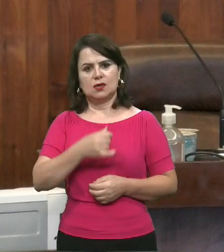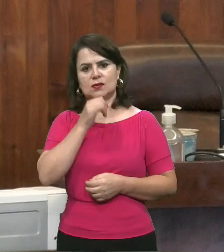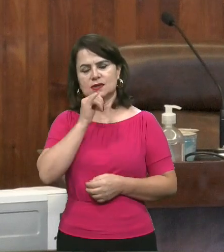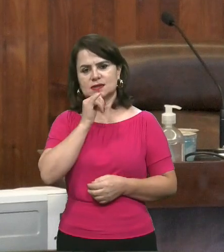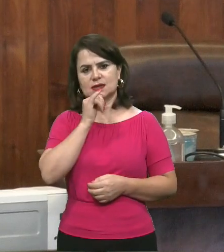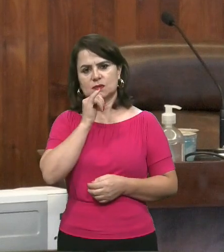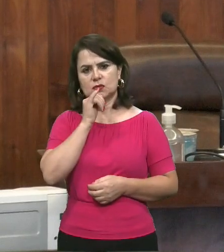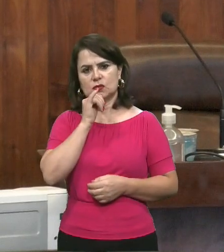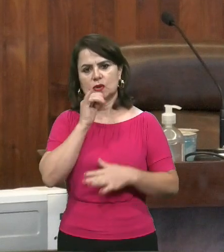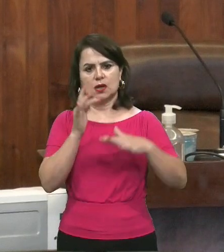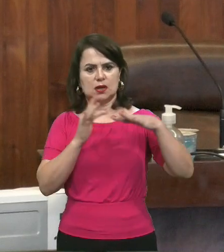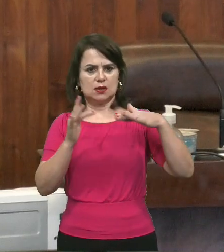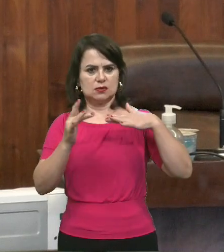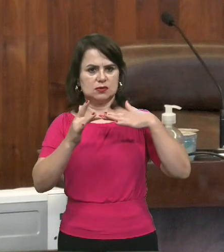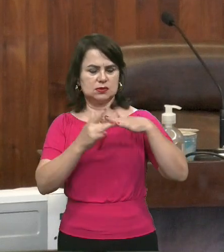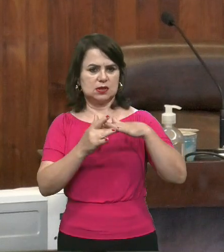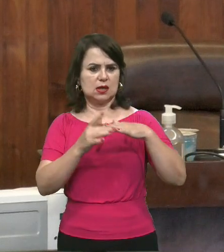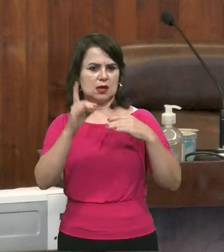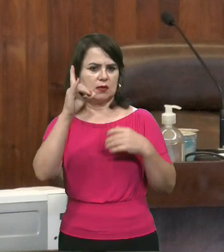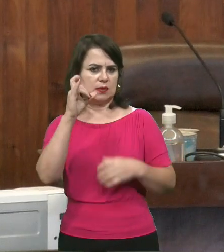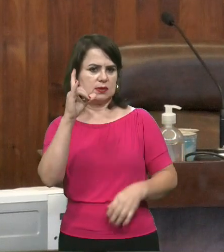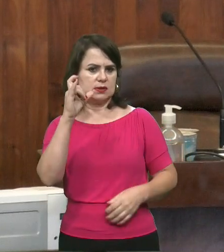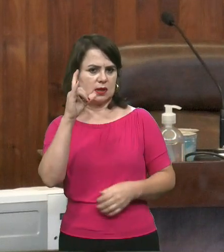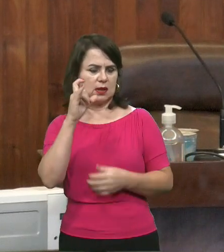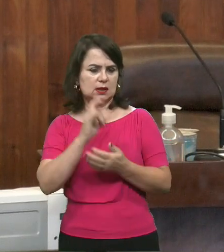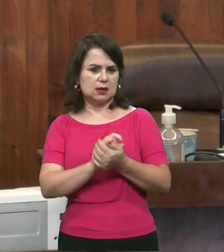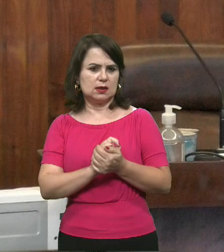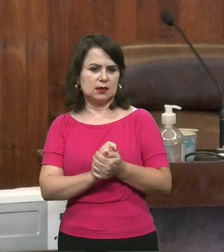rede social, Instagram, por exemplo,